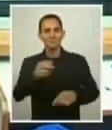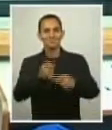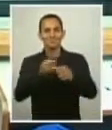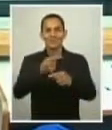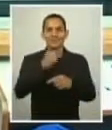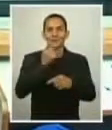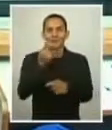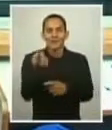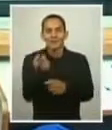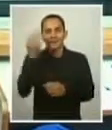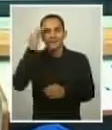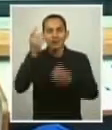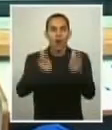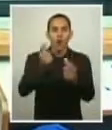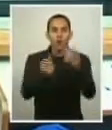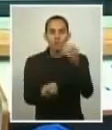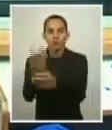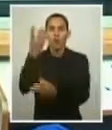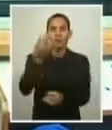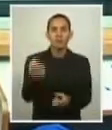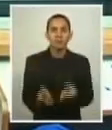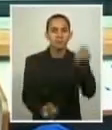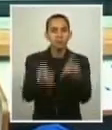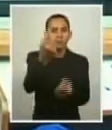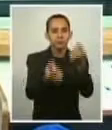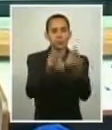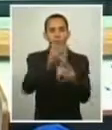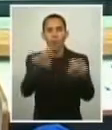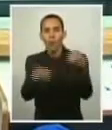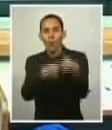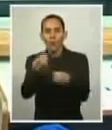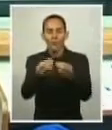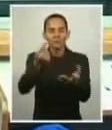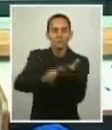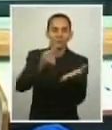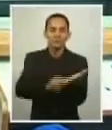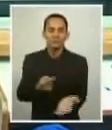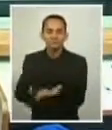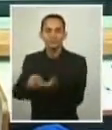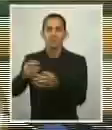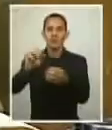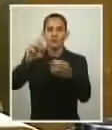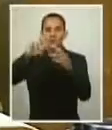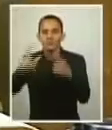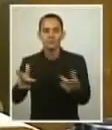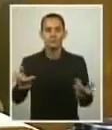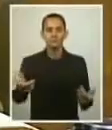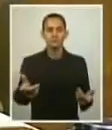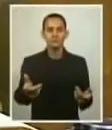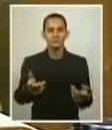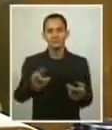não entendemos de onde as coisas vem como é que ela se configuraram por que que a determinações de um jeito não de outro